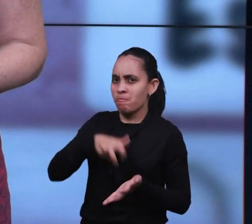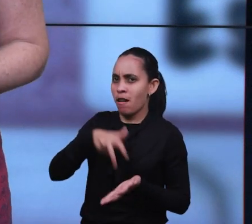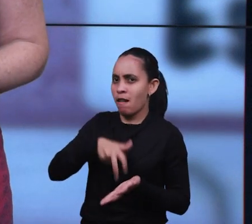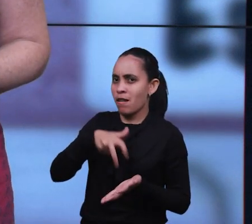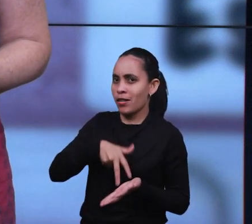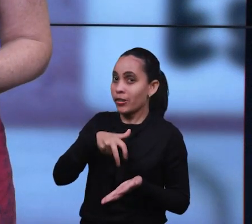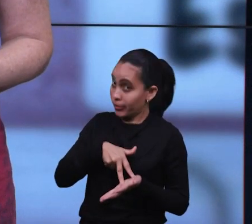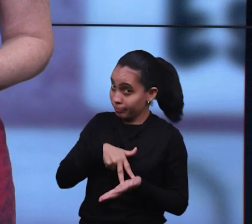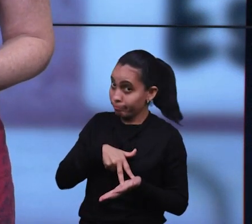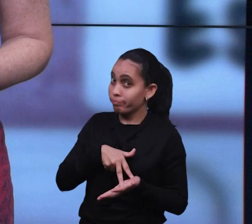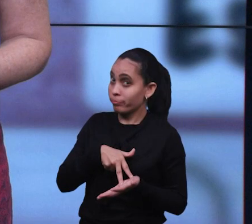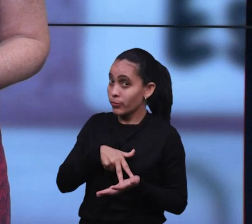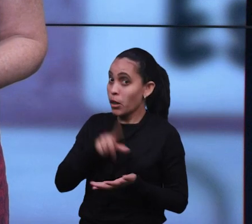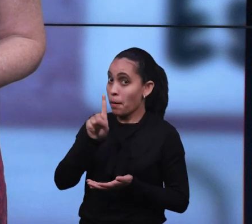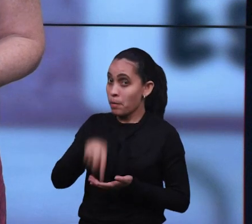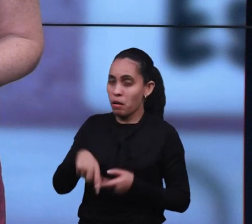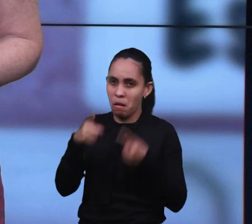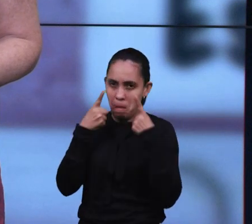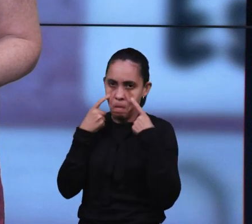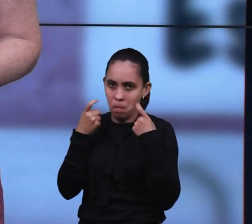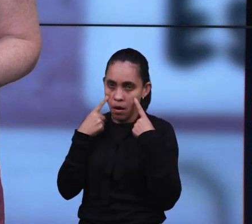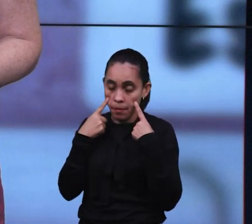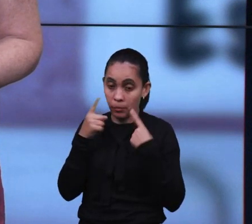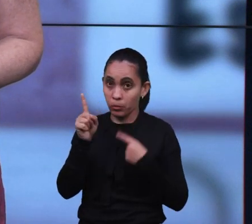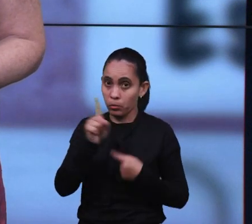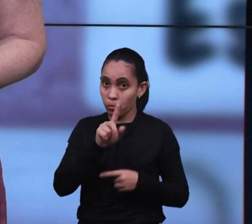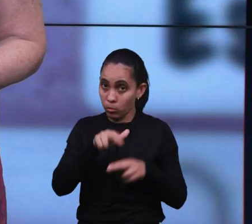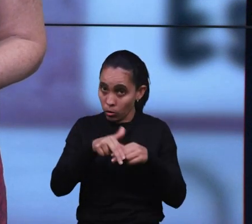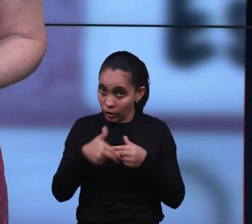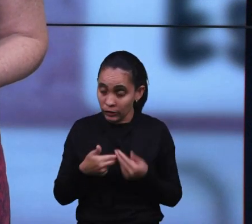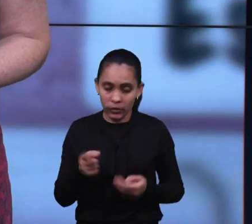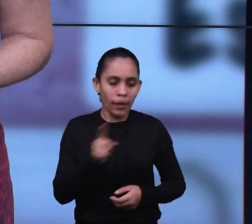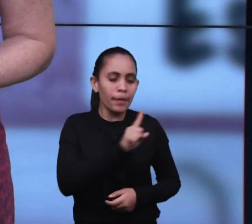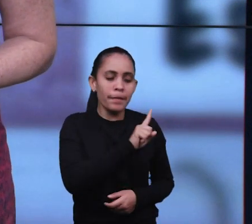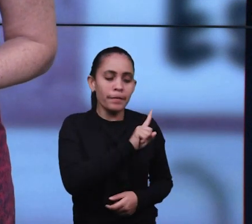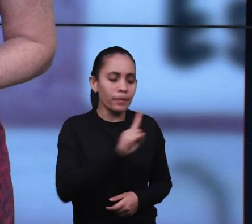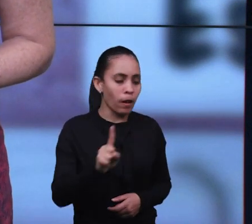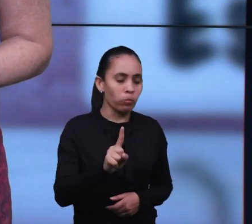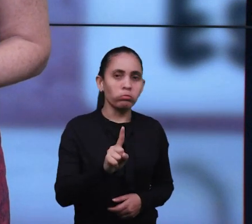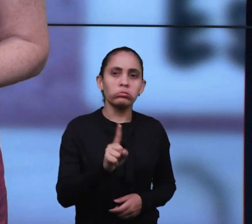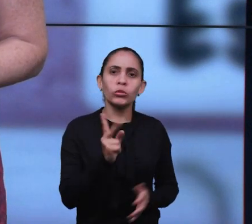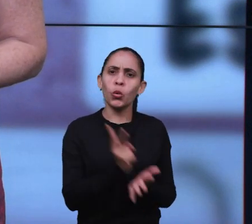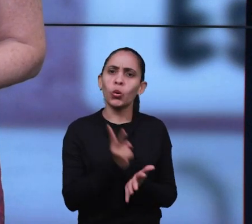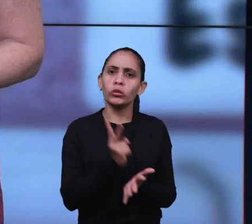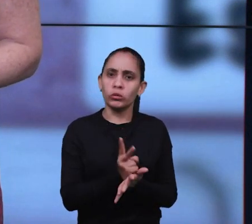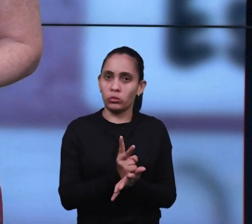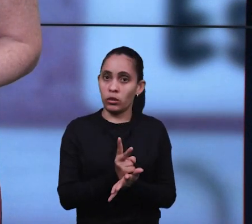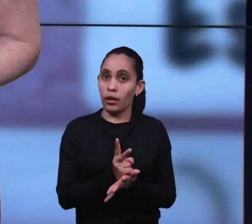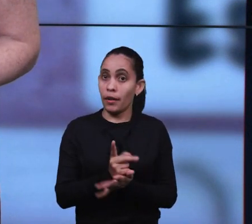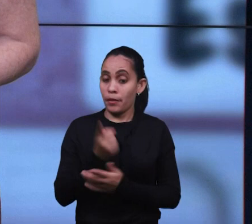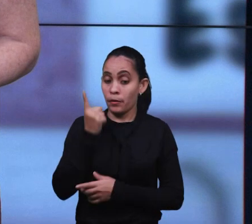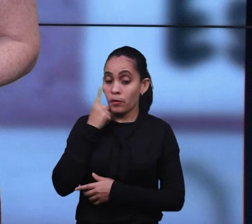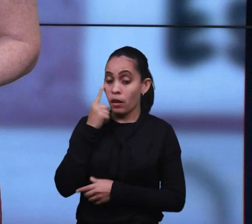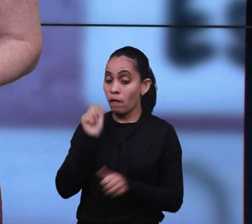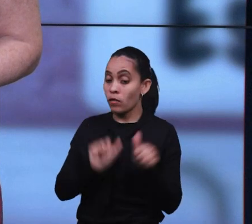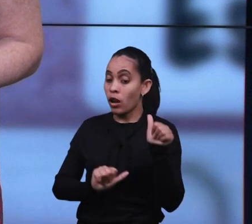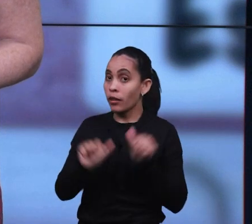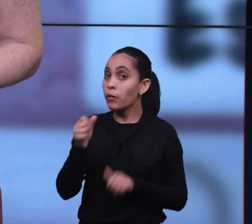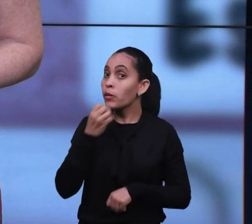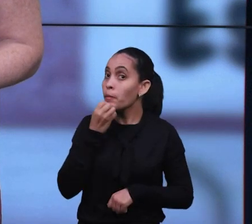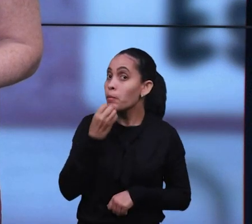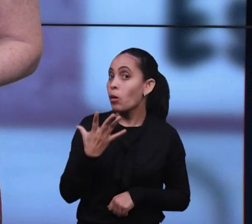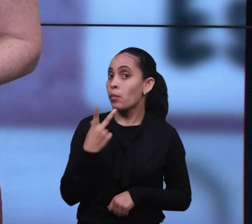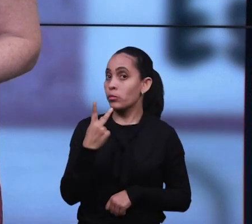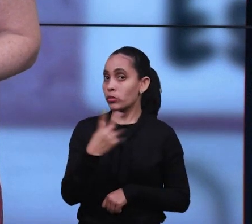sejam atendidos. Por isso, não ceda. Examine o que é melhor para seu filho e eduque. São